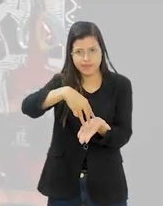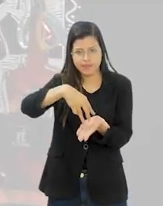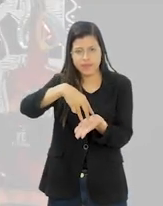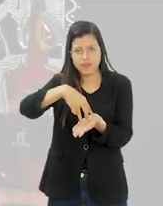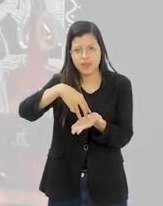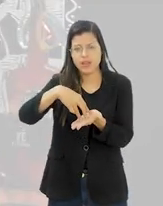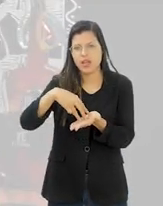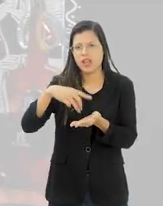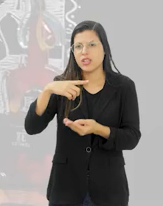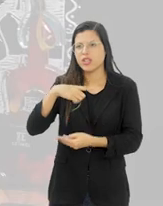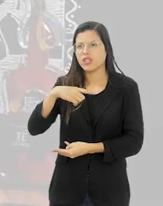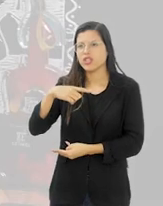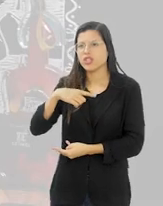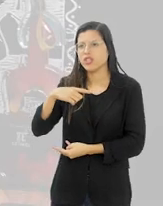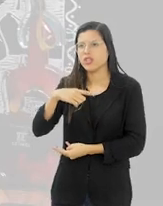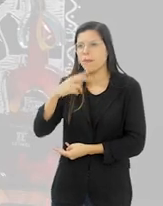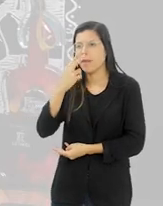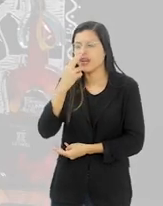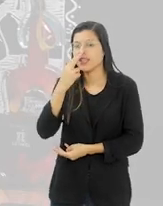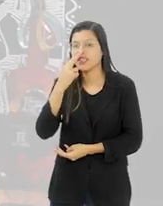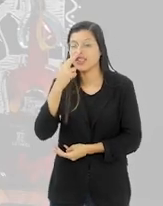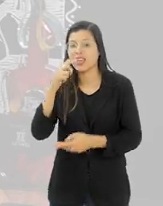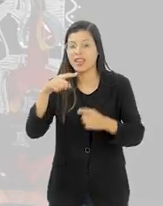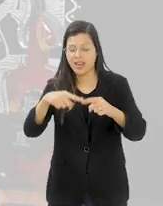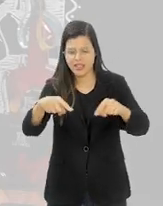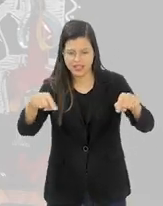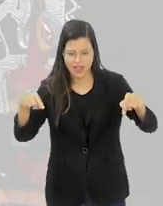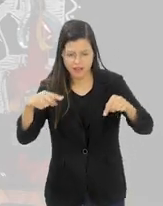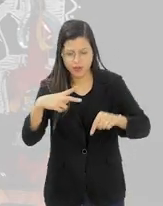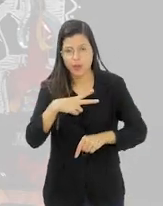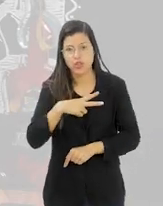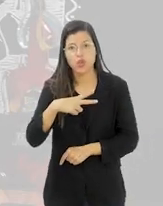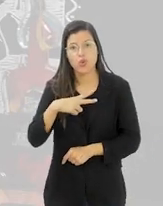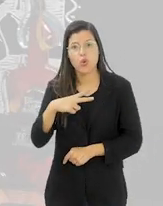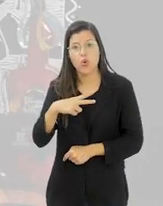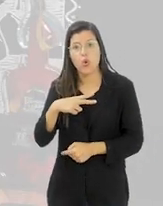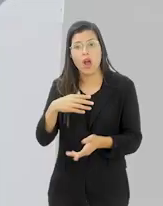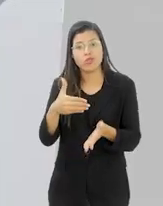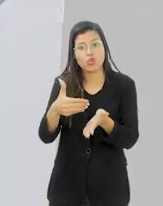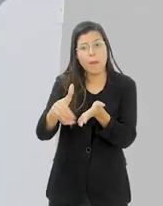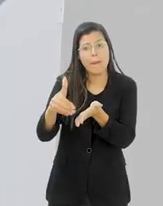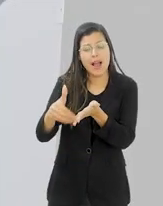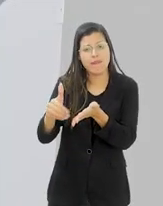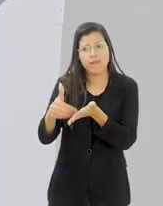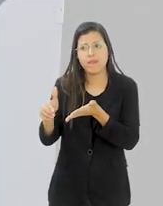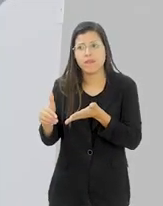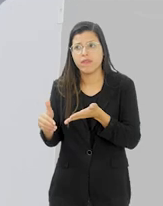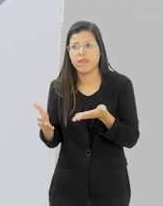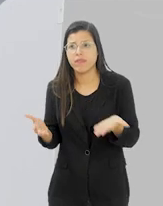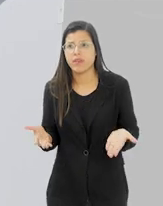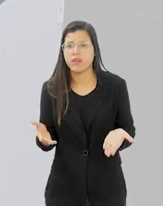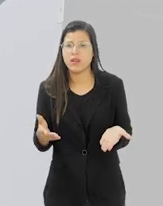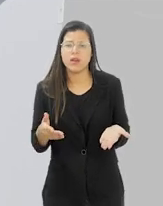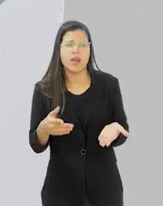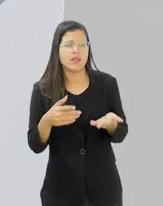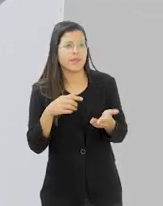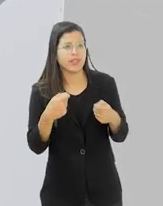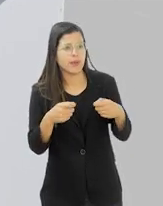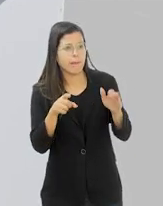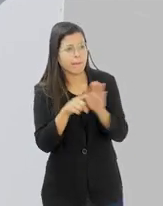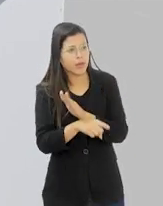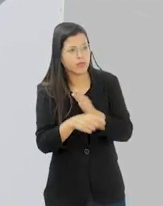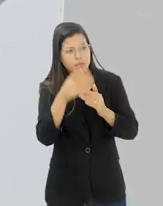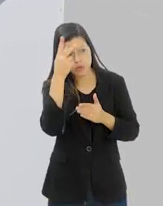na Marquês de Sapucaí que você tinha sobra de camarotes. É verdade. Os camarotes sobravam, olha, você quer comprar um camarote,